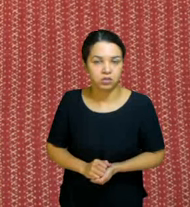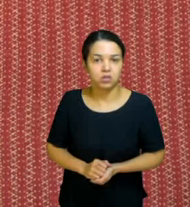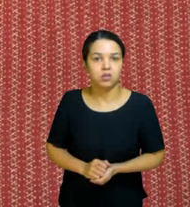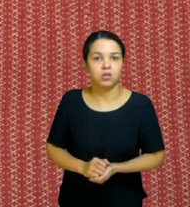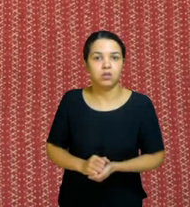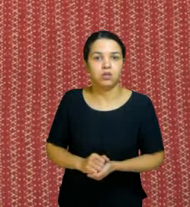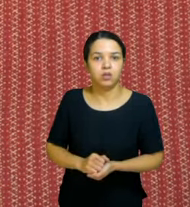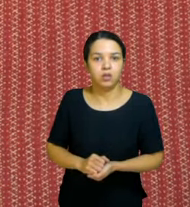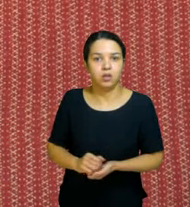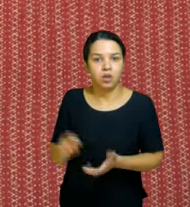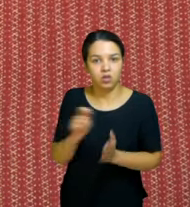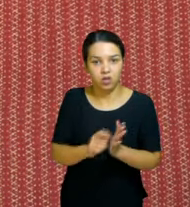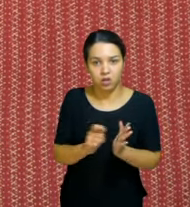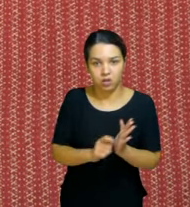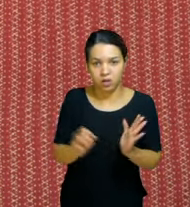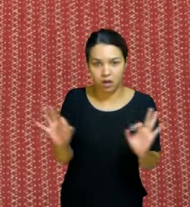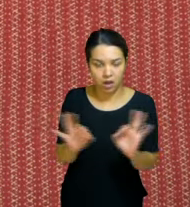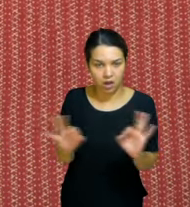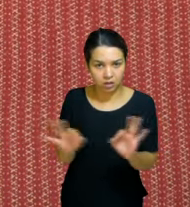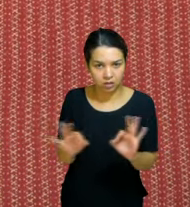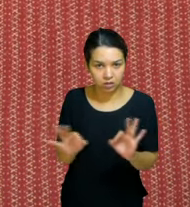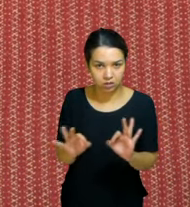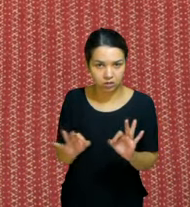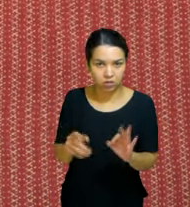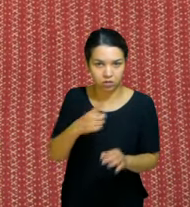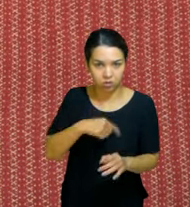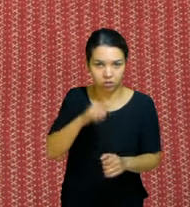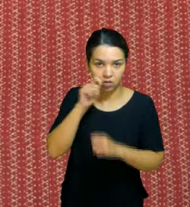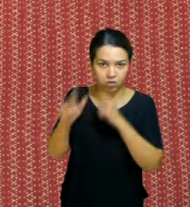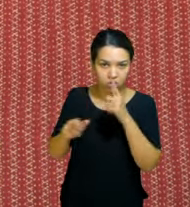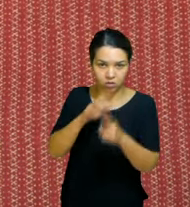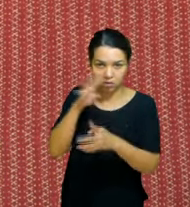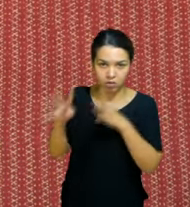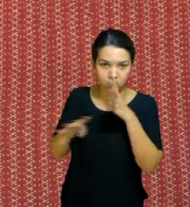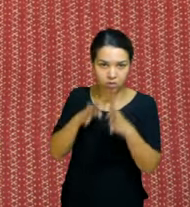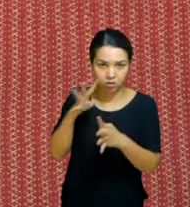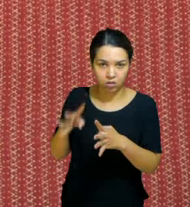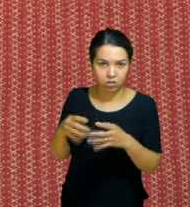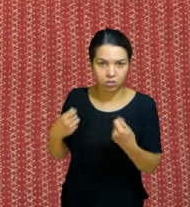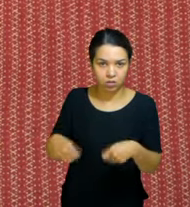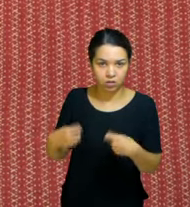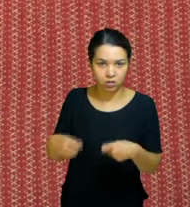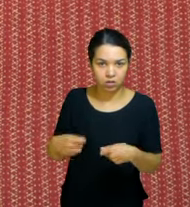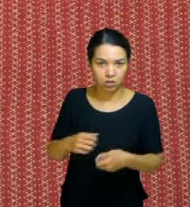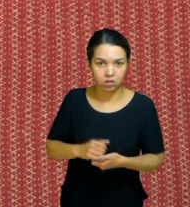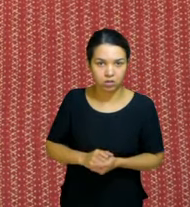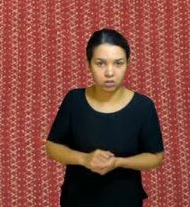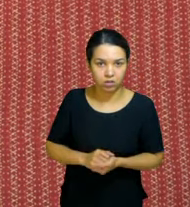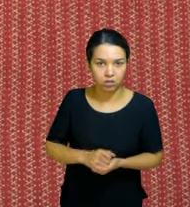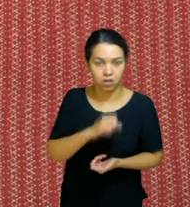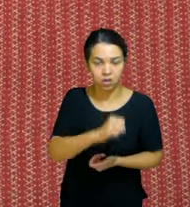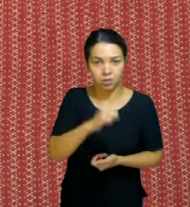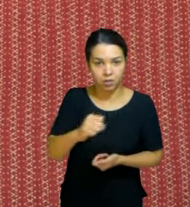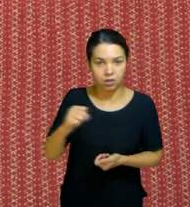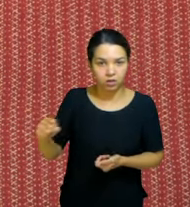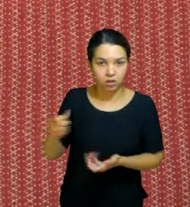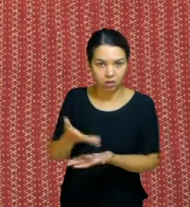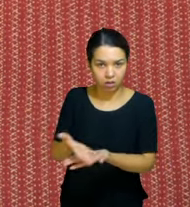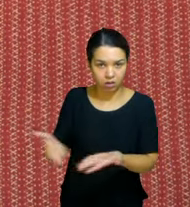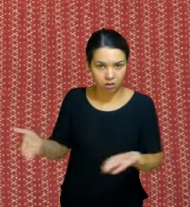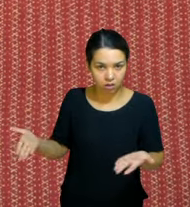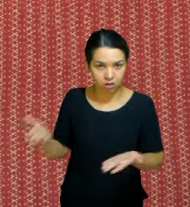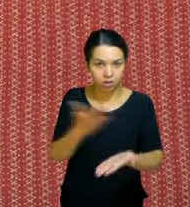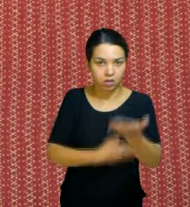nada escrito, a gente ser xingado, né, dizendo que tem que matar tudo esses aleijados. Era dessa forma que a gente